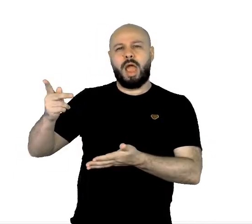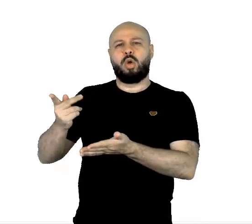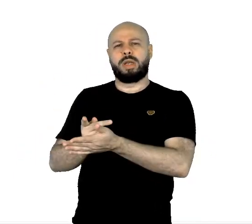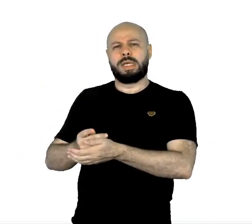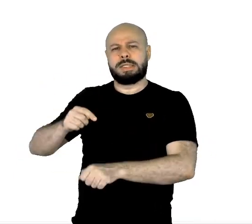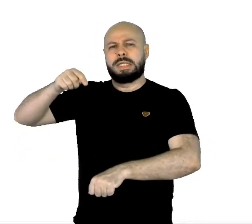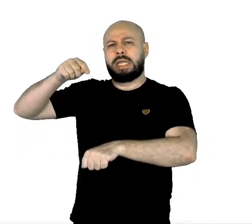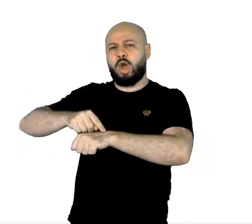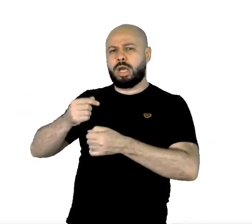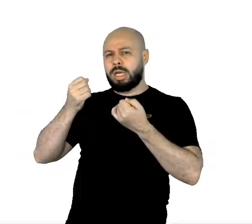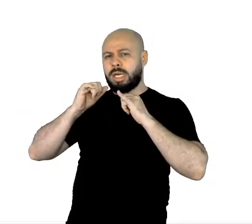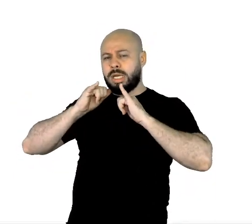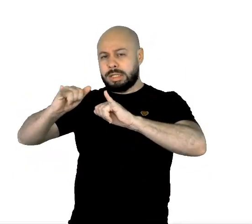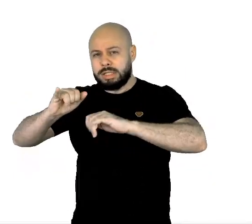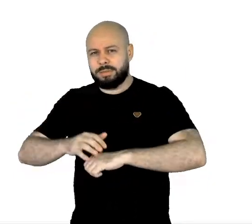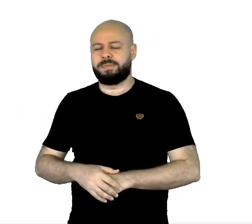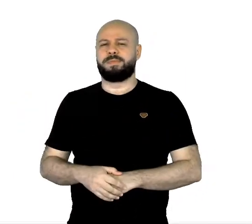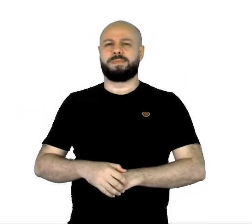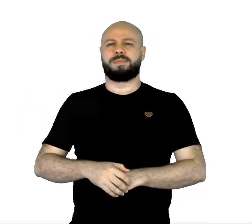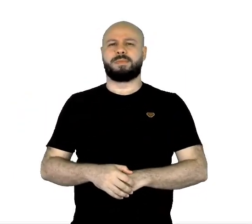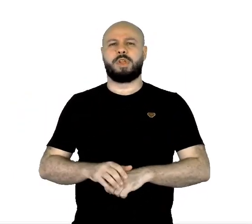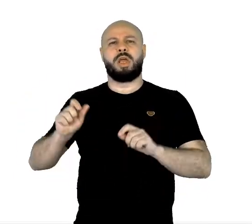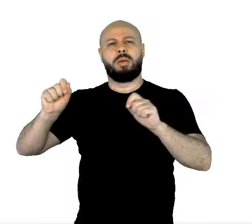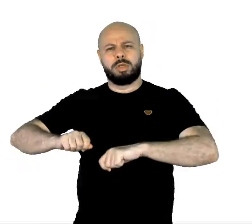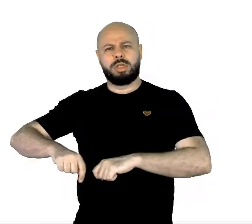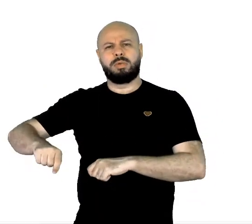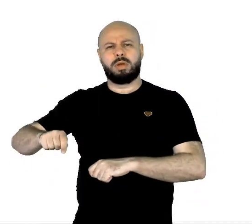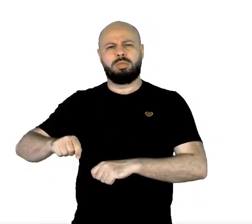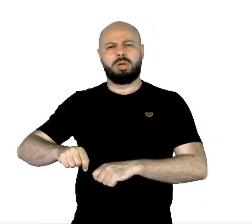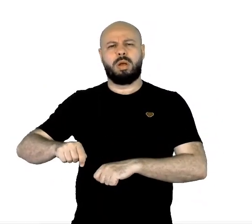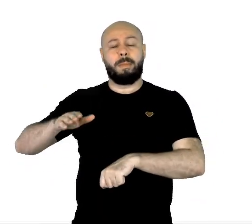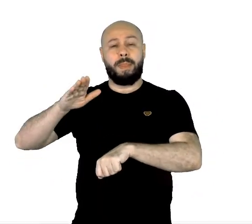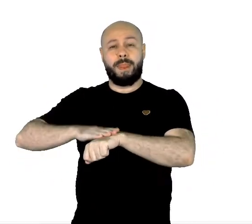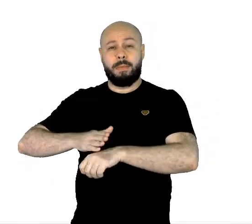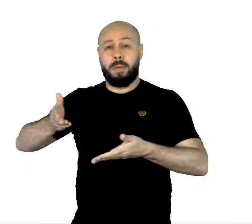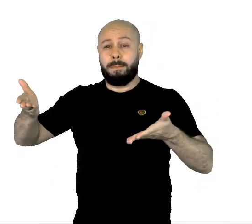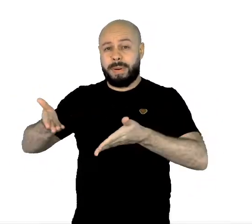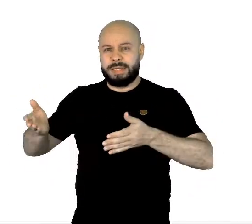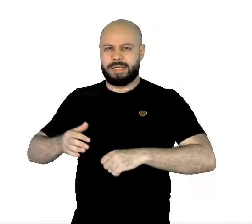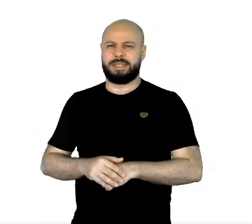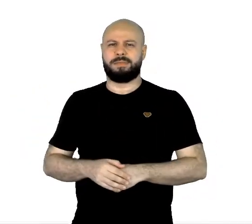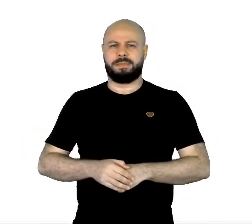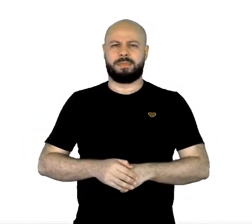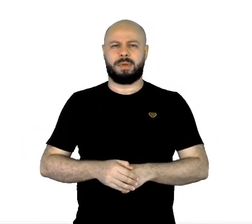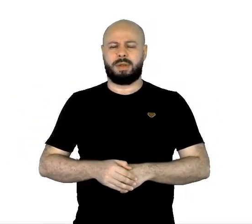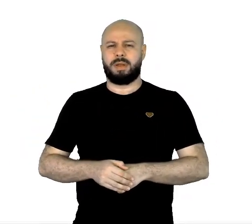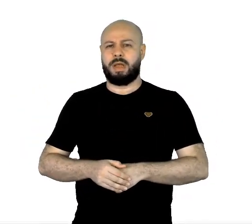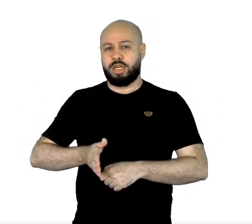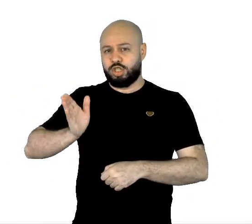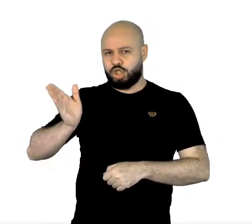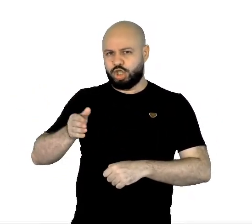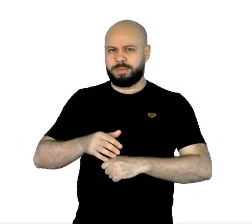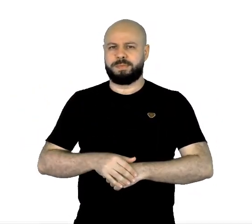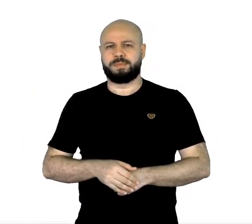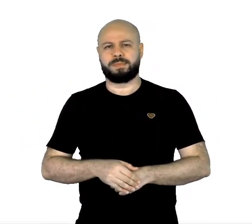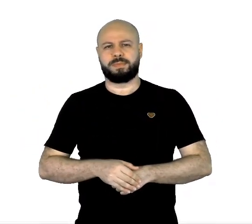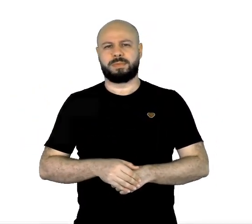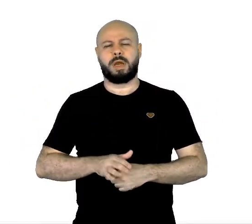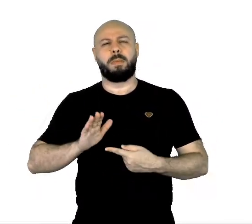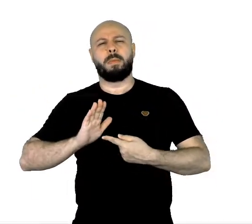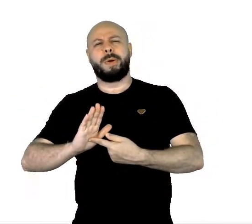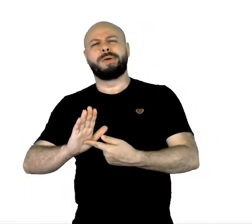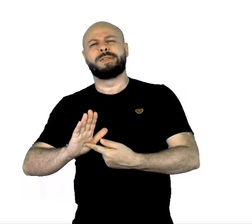fala. Assim, ele permite situar o tempo presente, o tempo agora, indicando uma